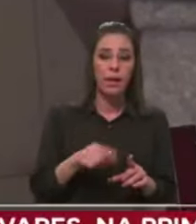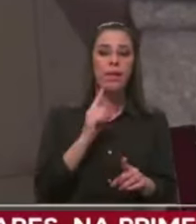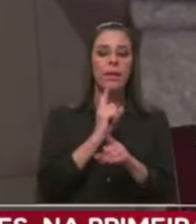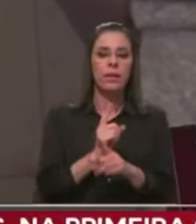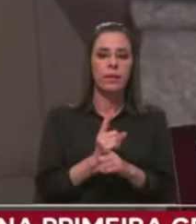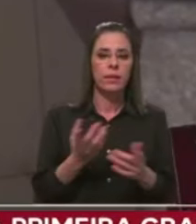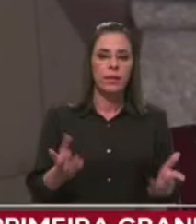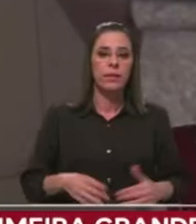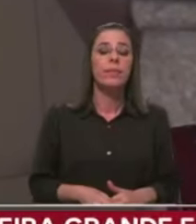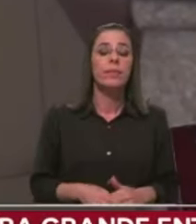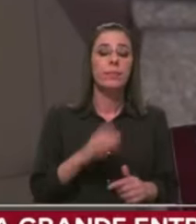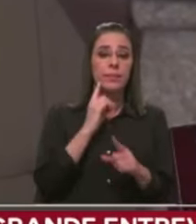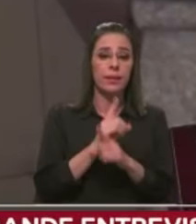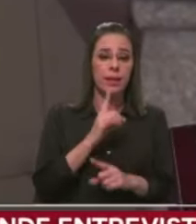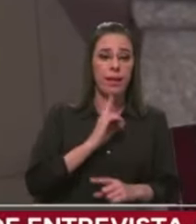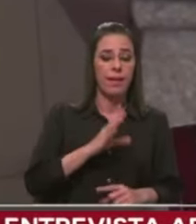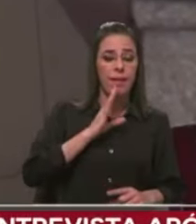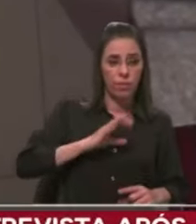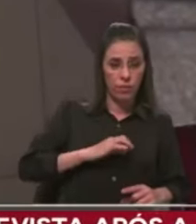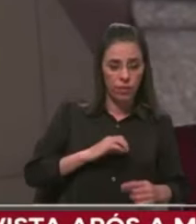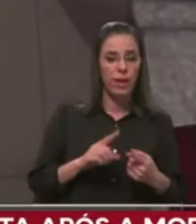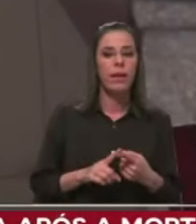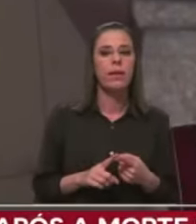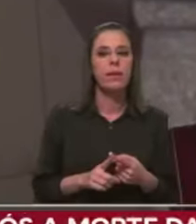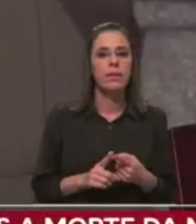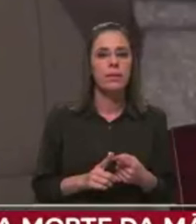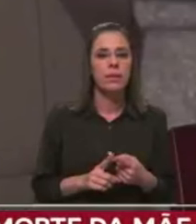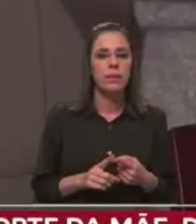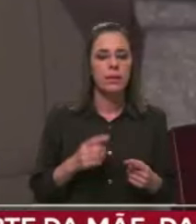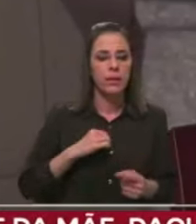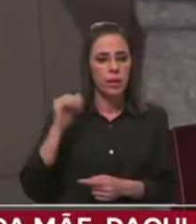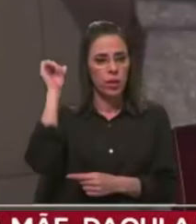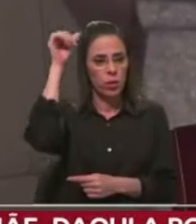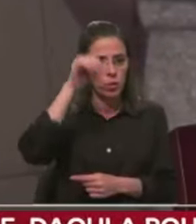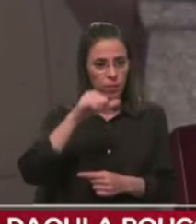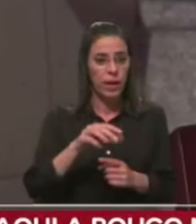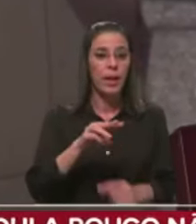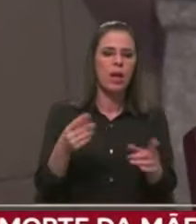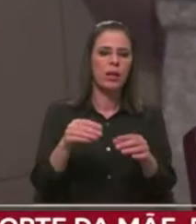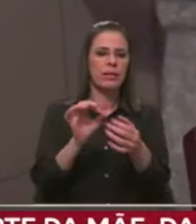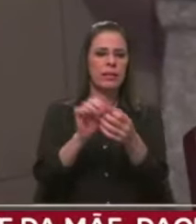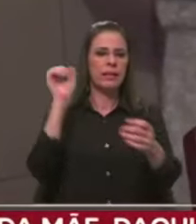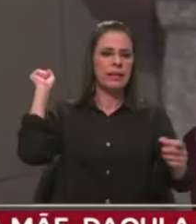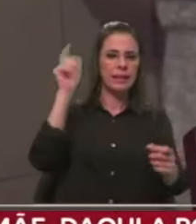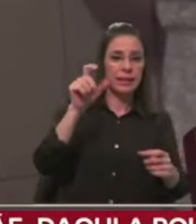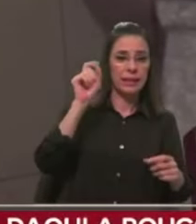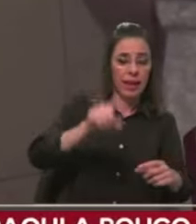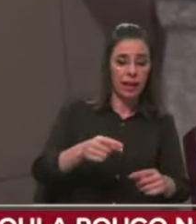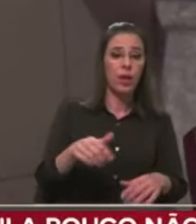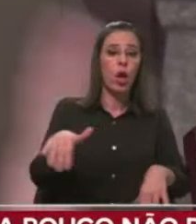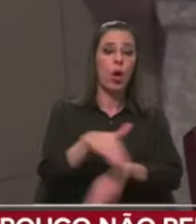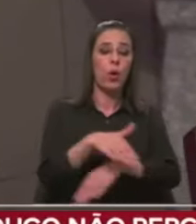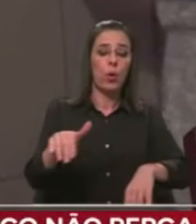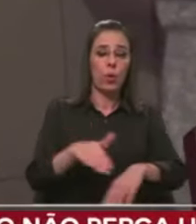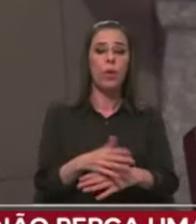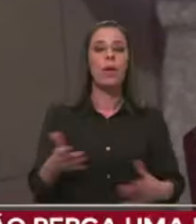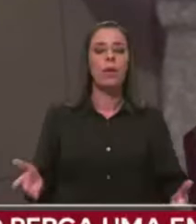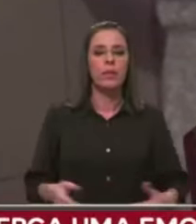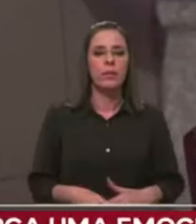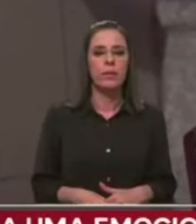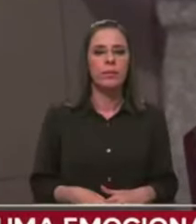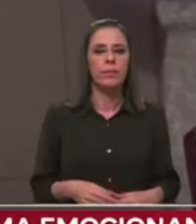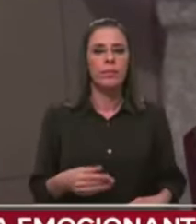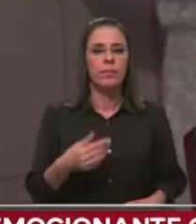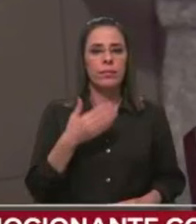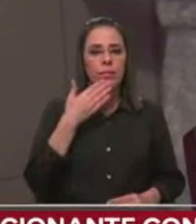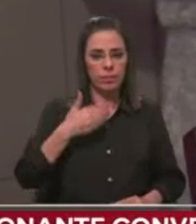onde estava a minha filha e a minha sobrinha a Mónica ainda amparam cá fora e vieram